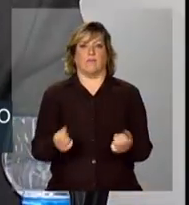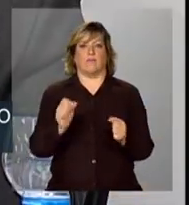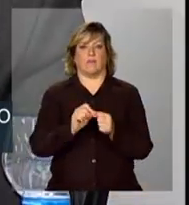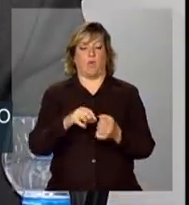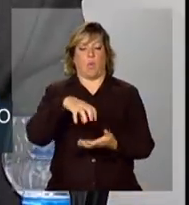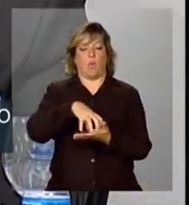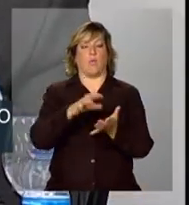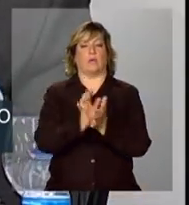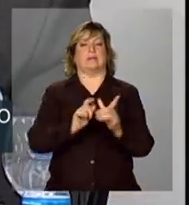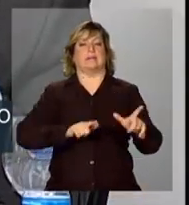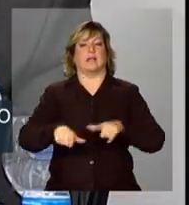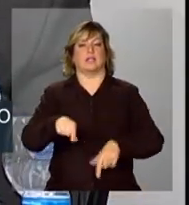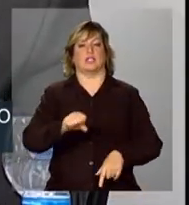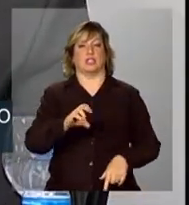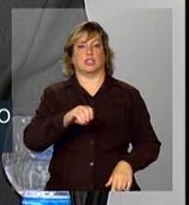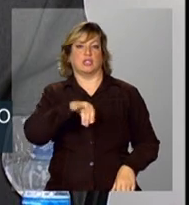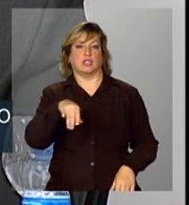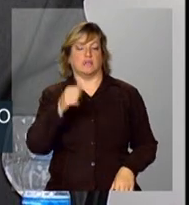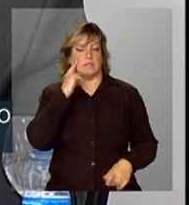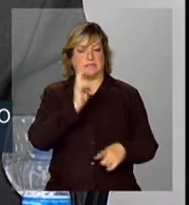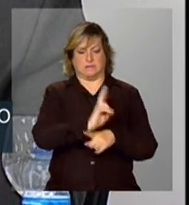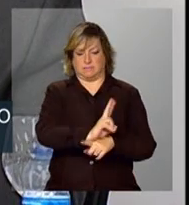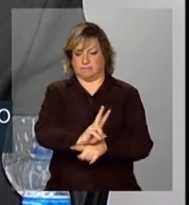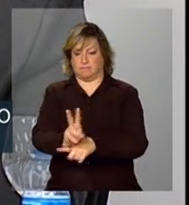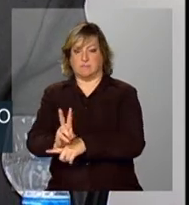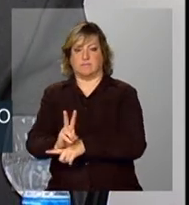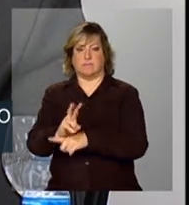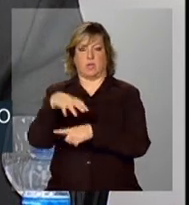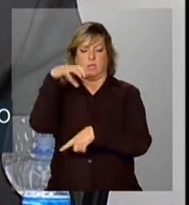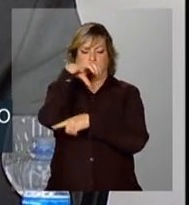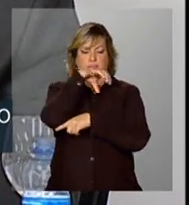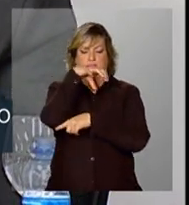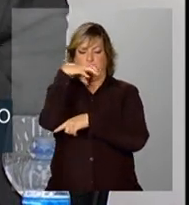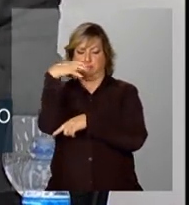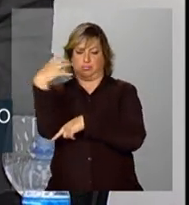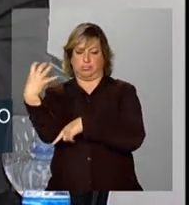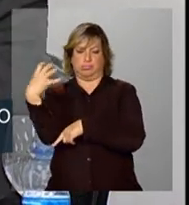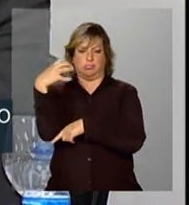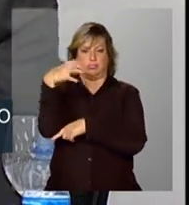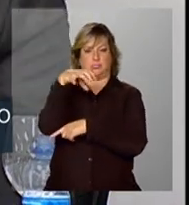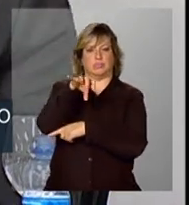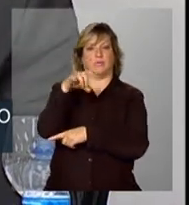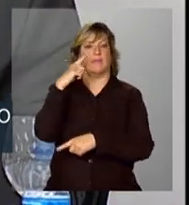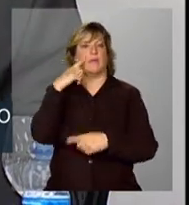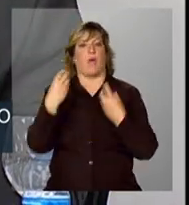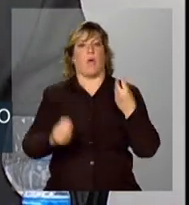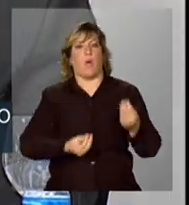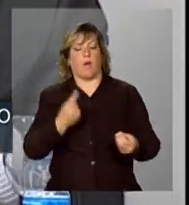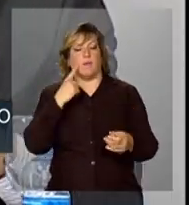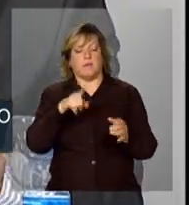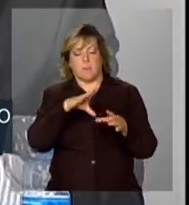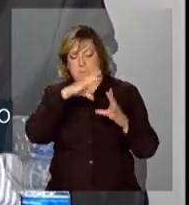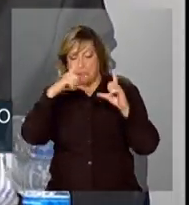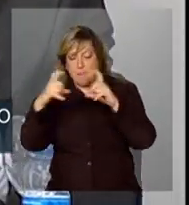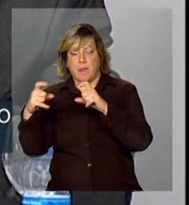Grupo de Trabalho da Soja, de monitoramento por satélite e sobrevoos da moratória da soja,